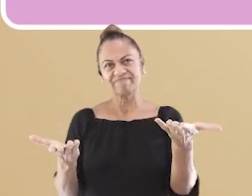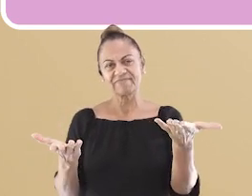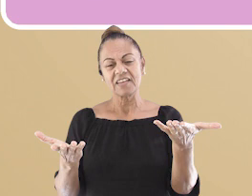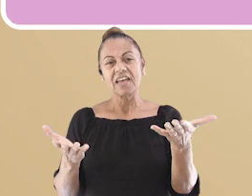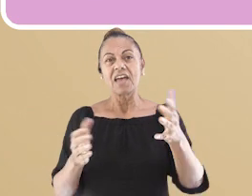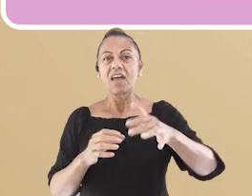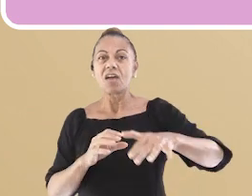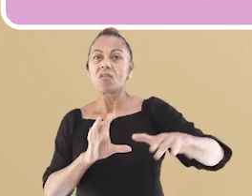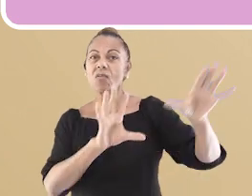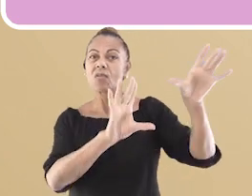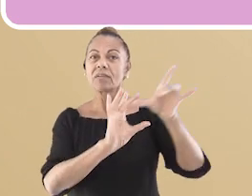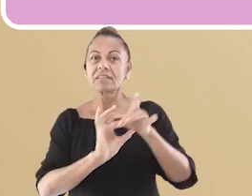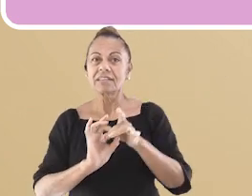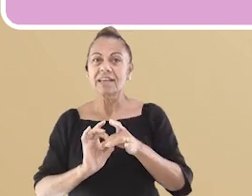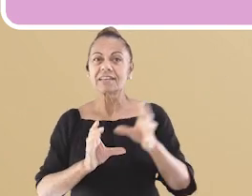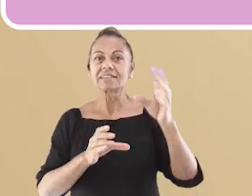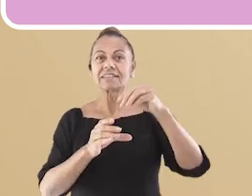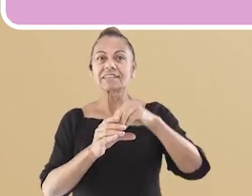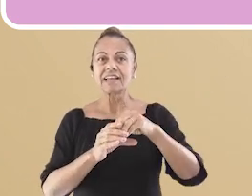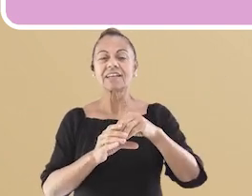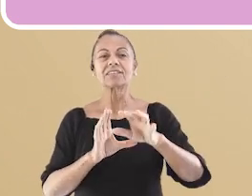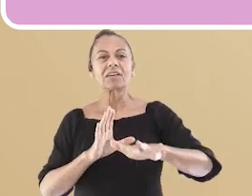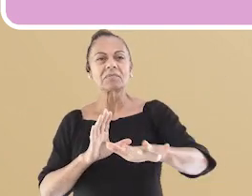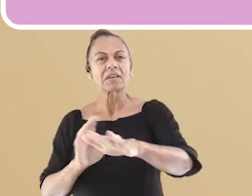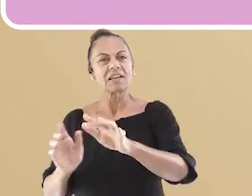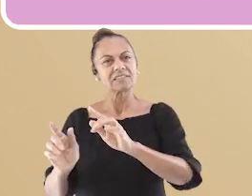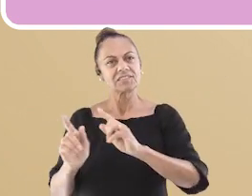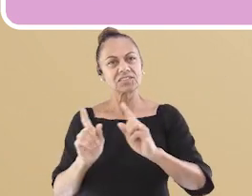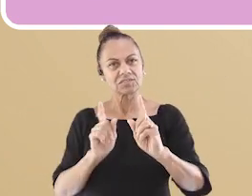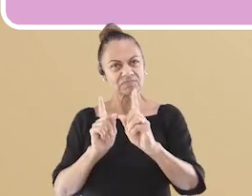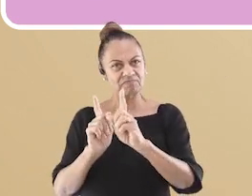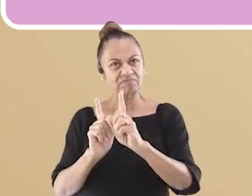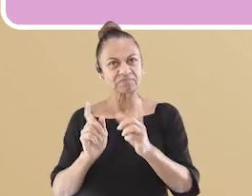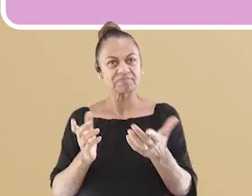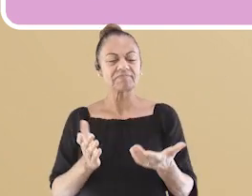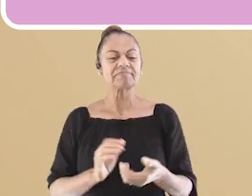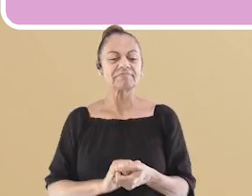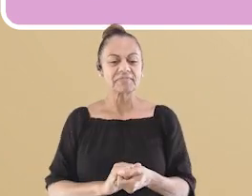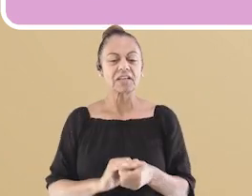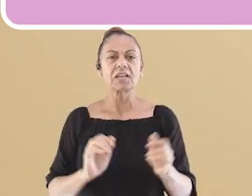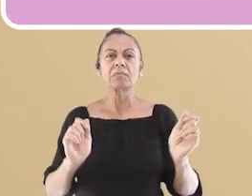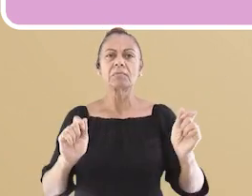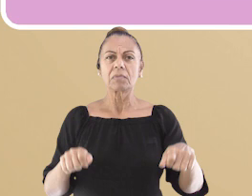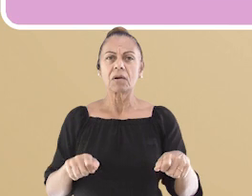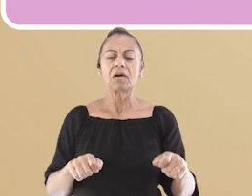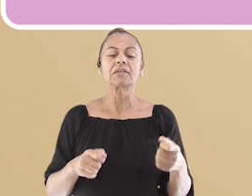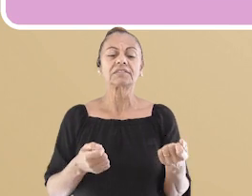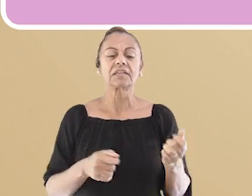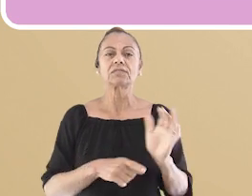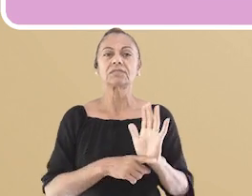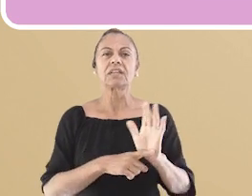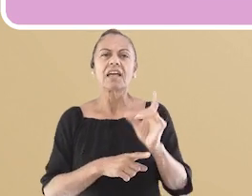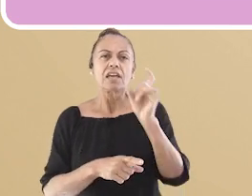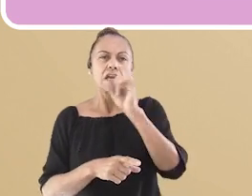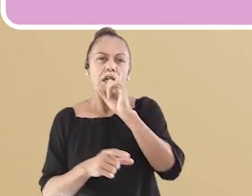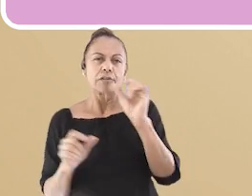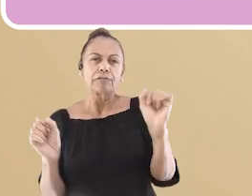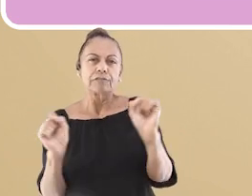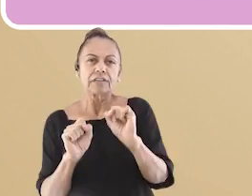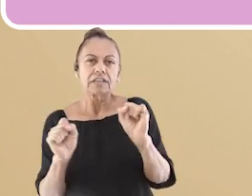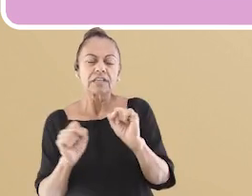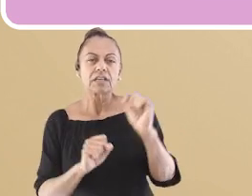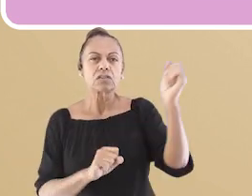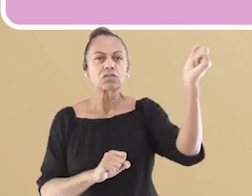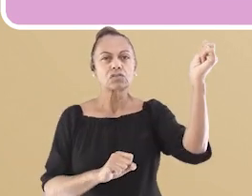É um reflexo do contexto histórico e geográfico e pode atender a várias necessidades, desde